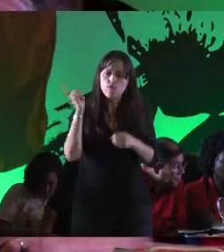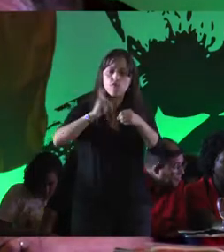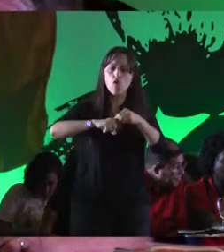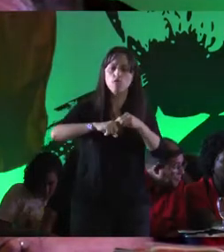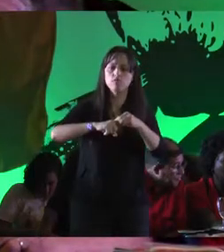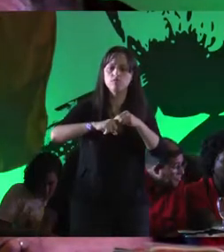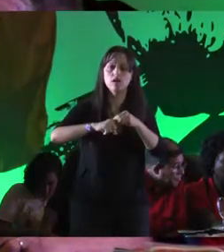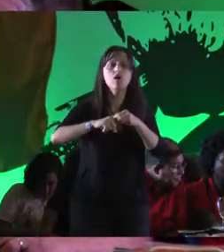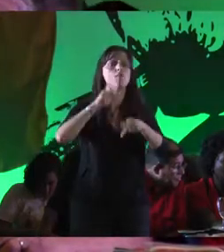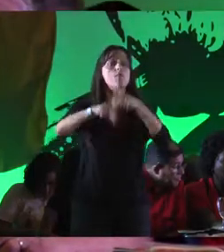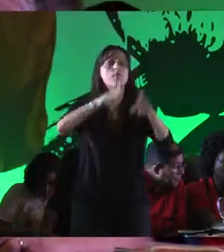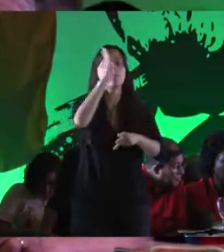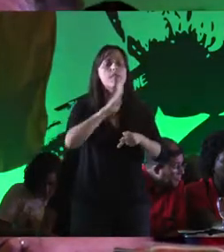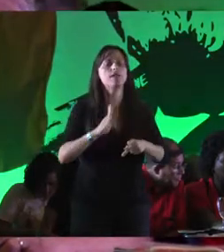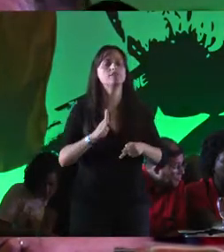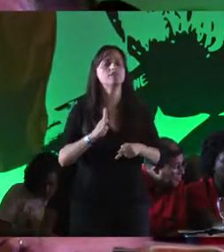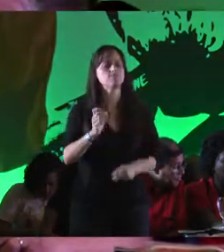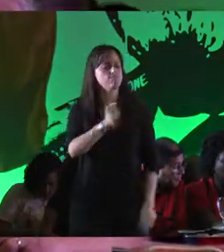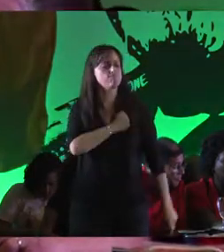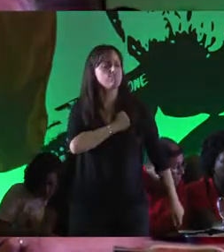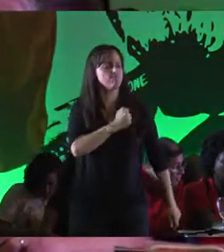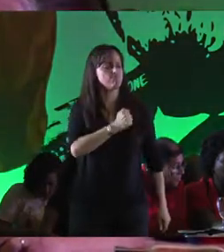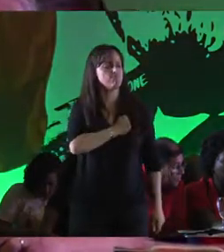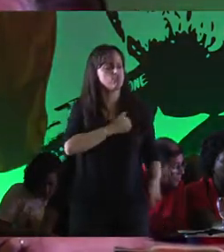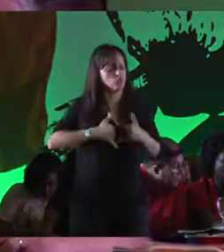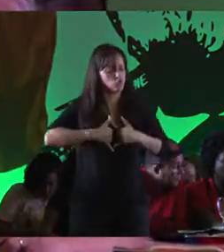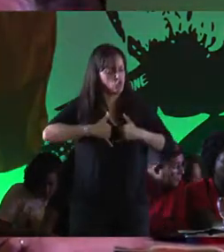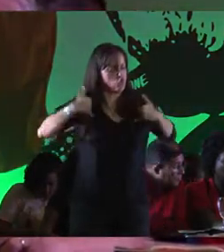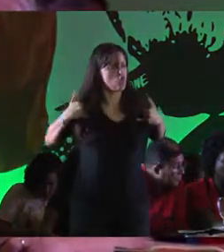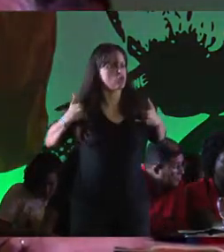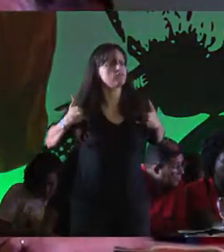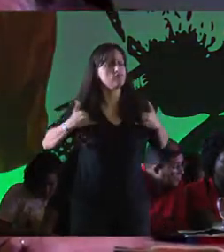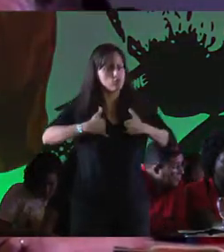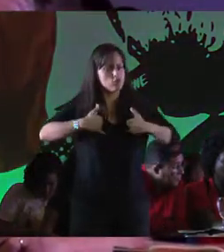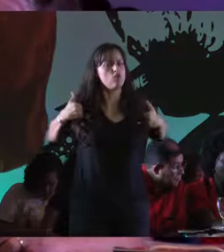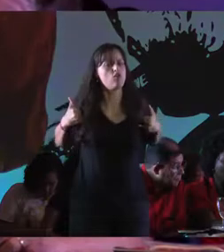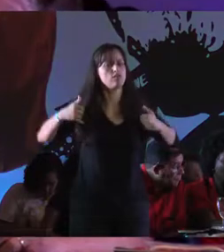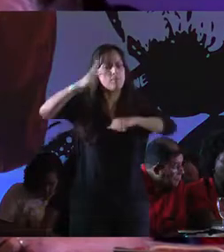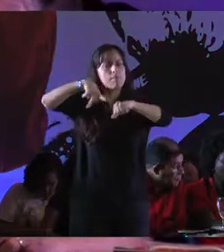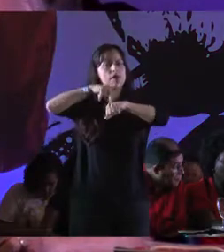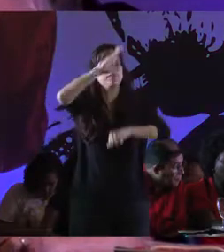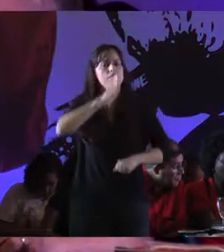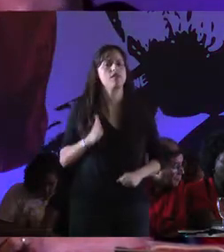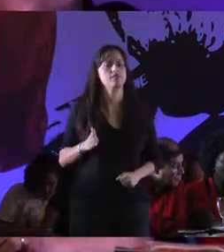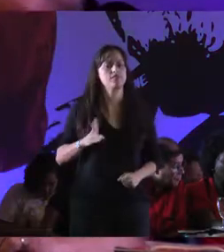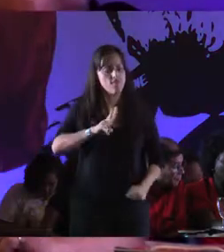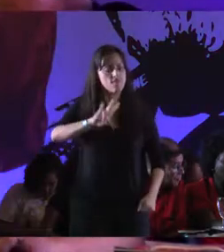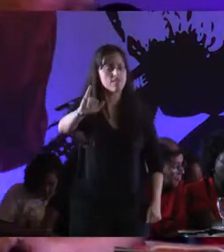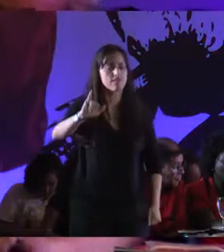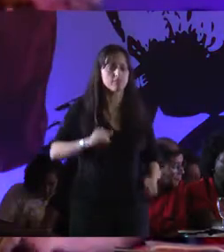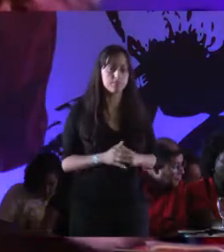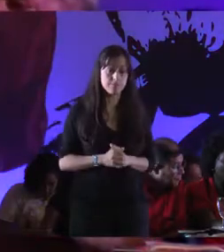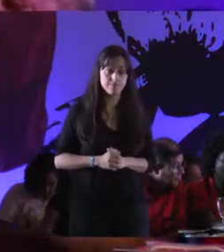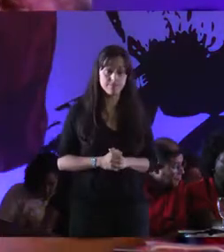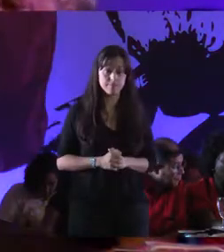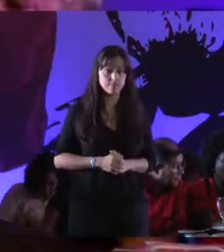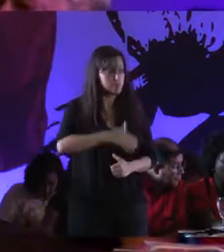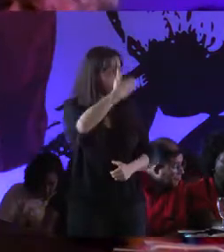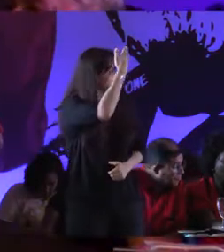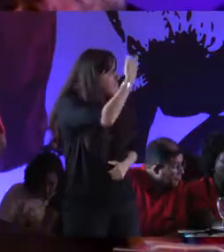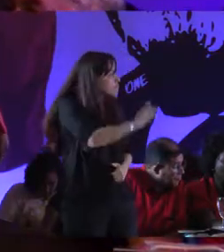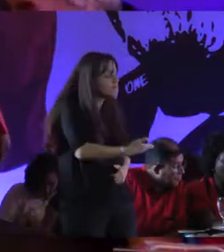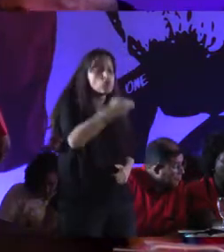de bater no peito e ter orgulho de ser filho desta nação, dirigida por um